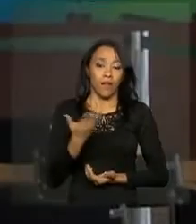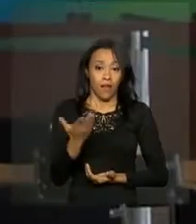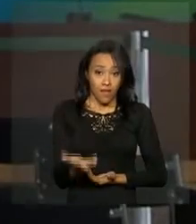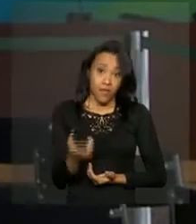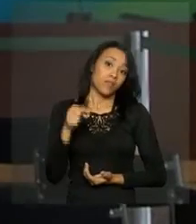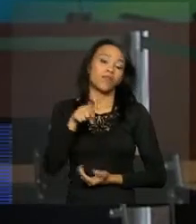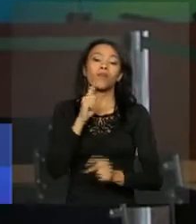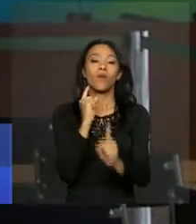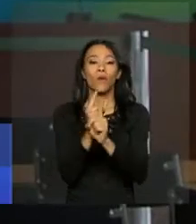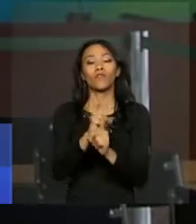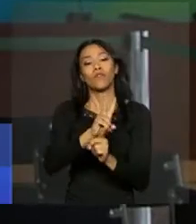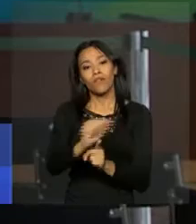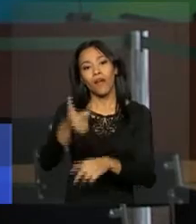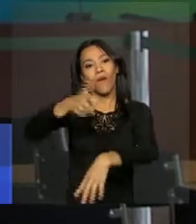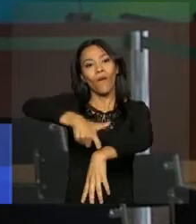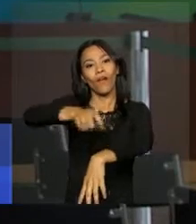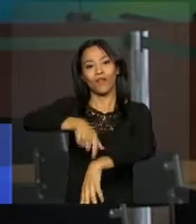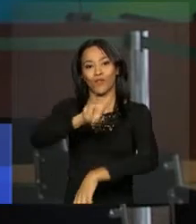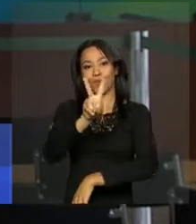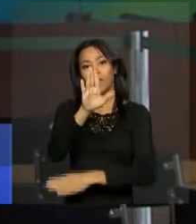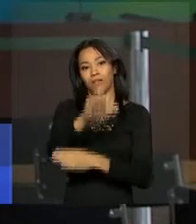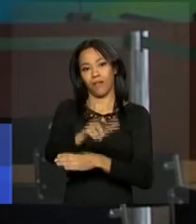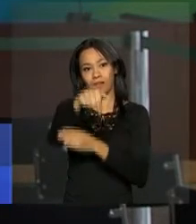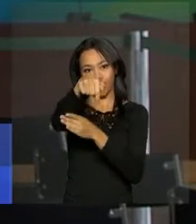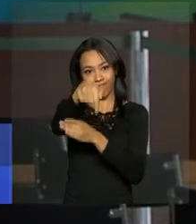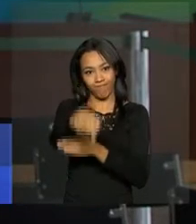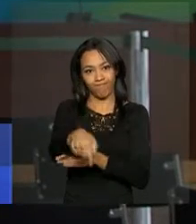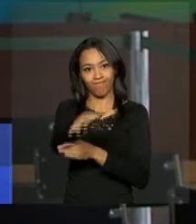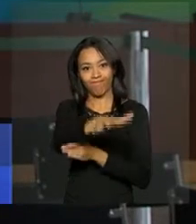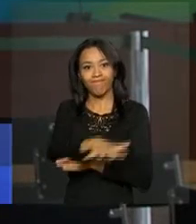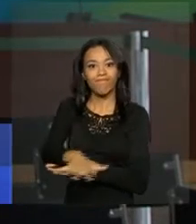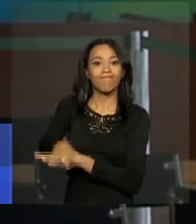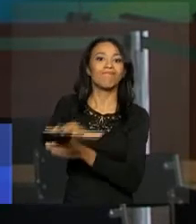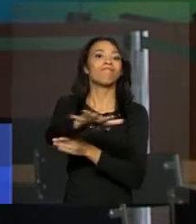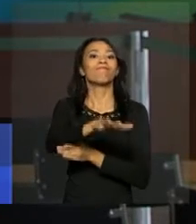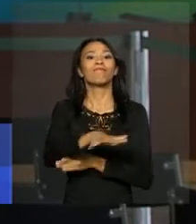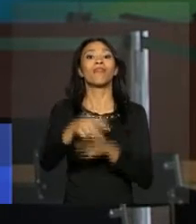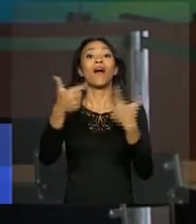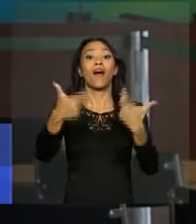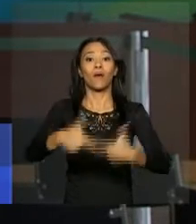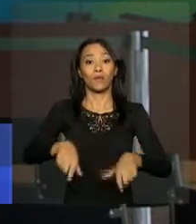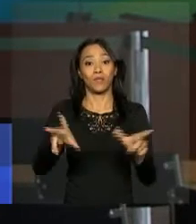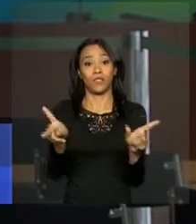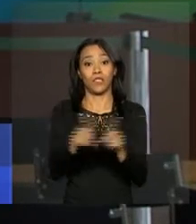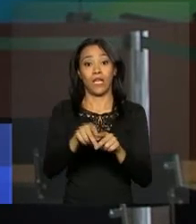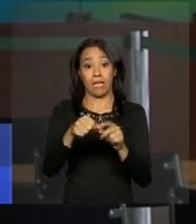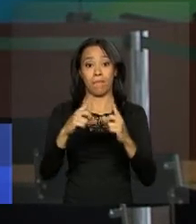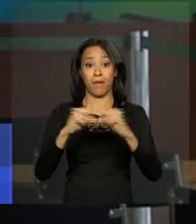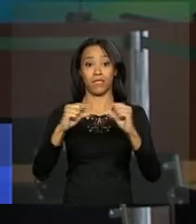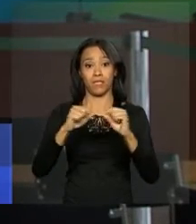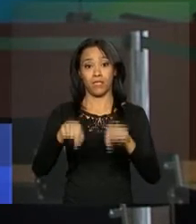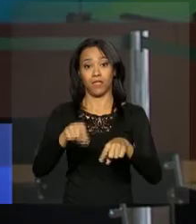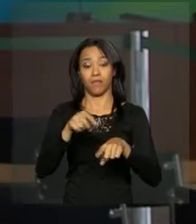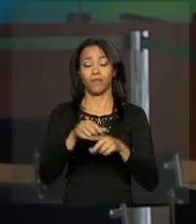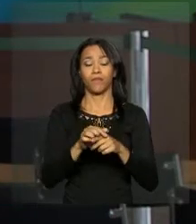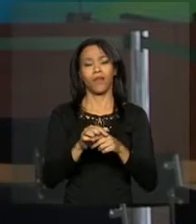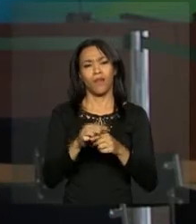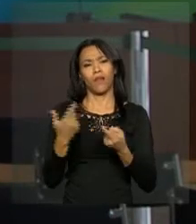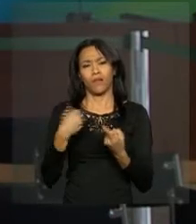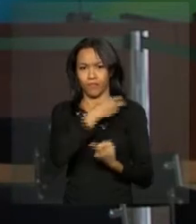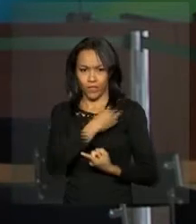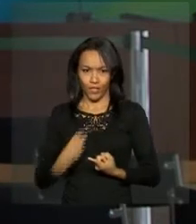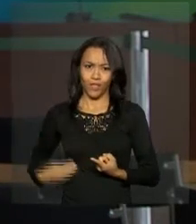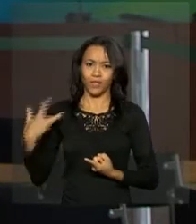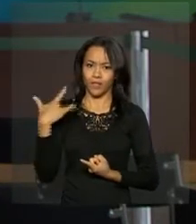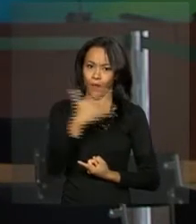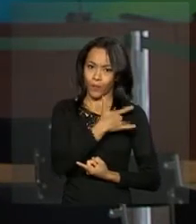esse encontro vai acontecer às duas da tarde na sede da organização panamericana de saúde aqui em brasília além do ministro da saúde